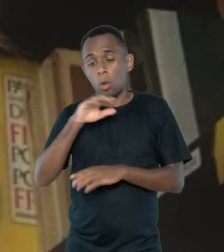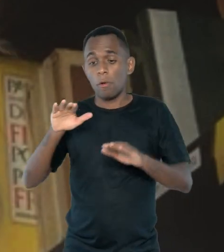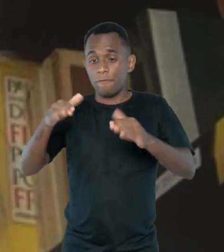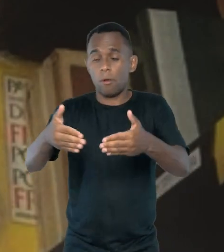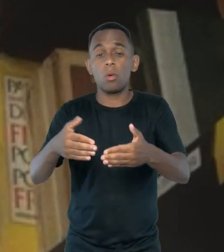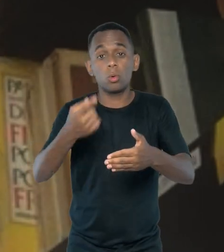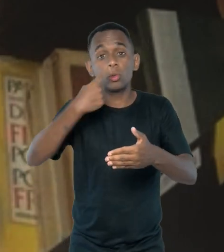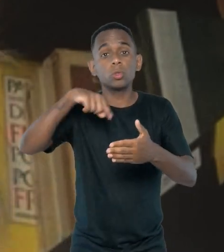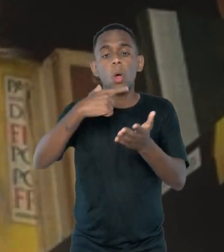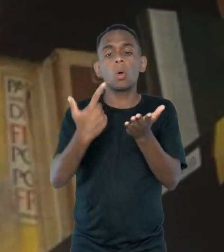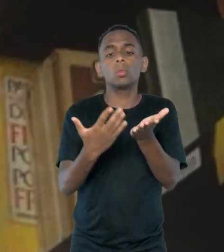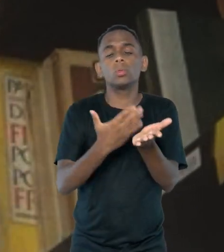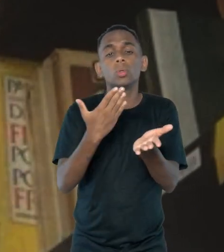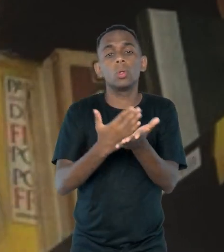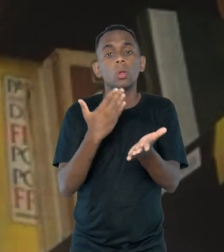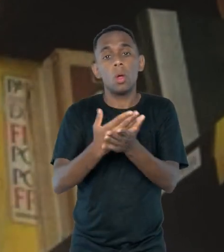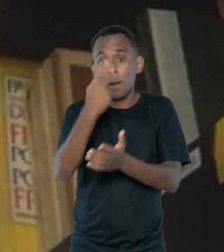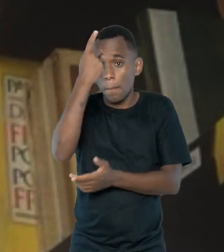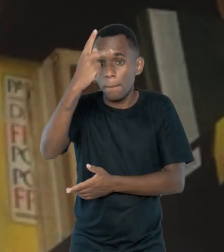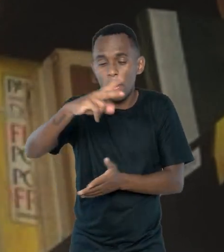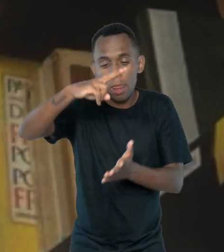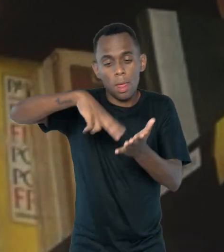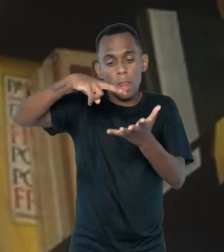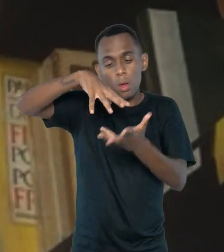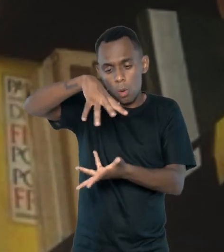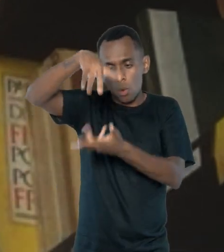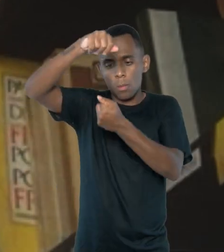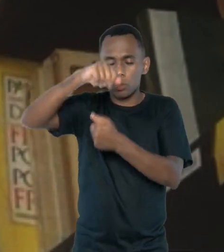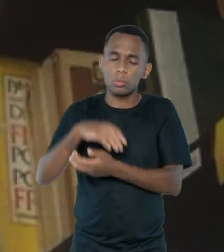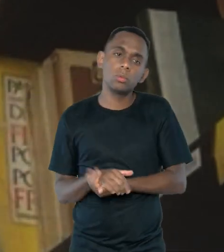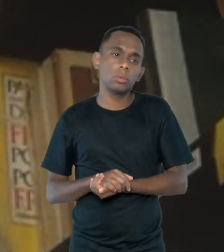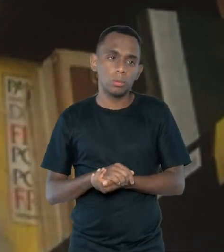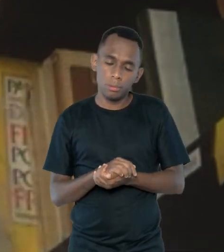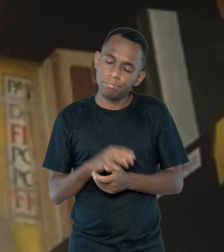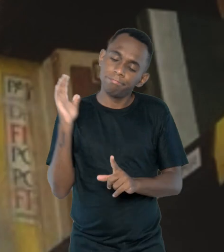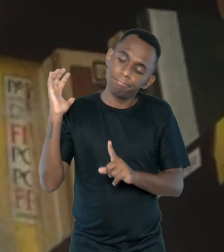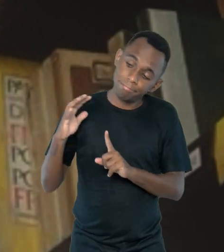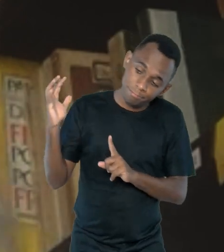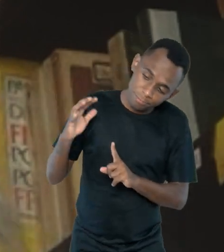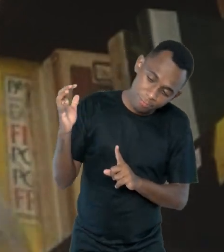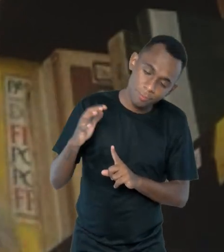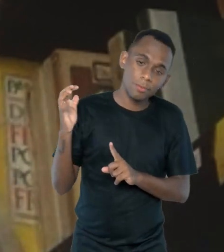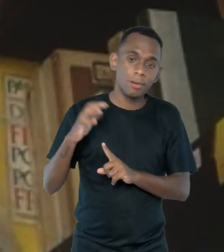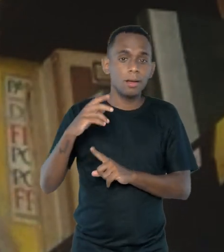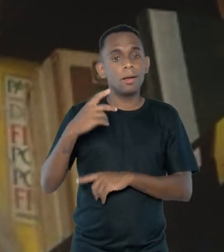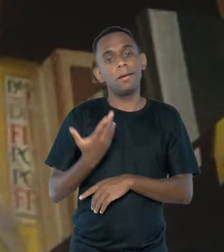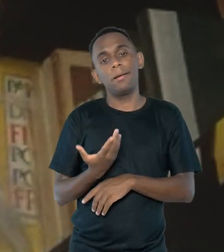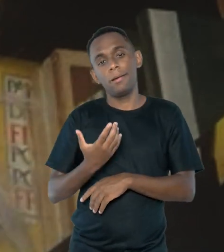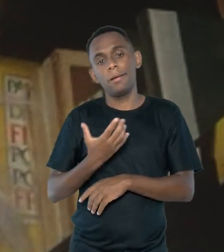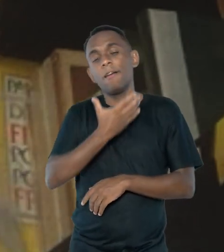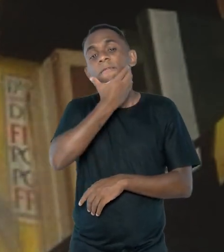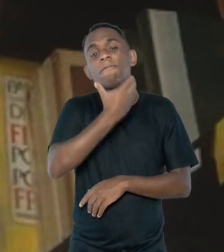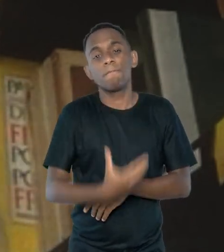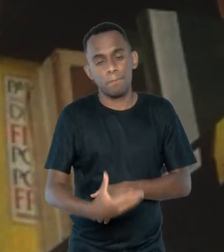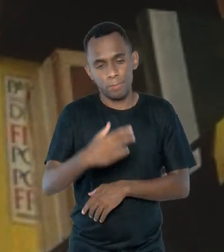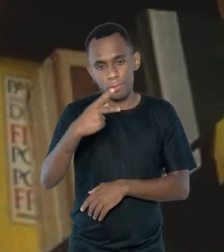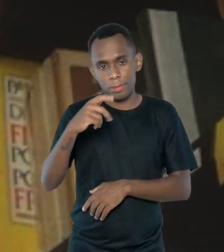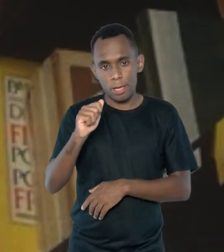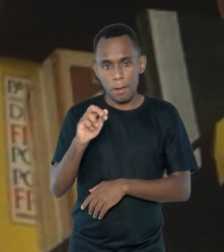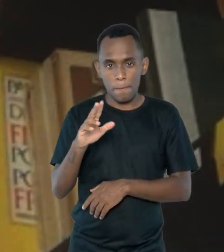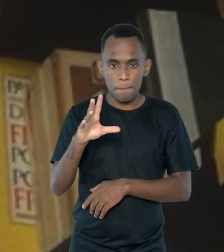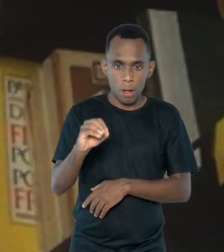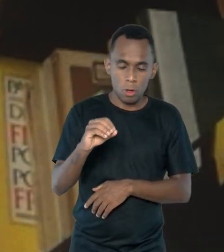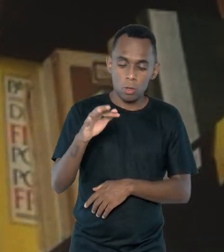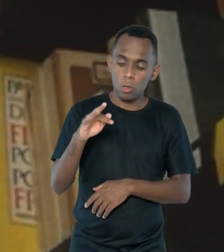E o nosso livro chamava Para Ler o Mundo. Aí fica claro a influência de Paulo Freire na nossa